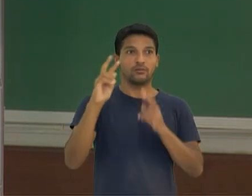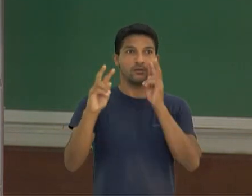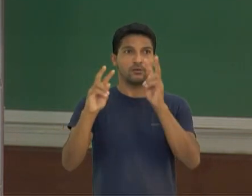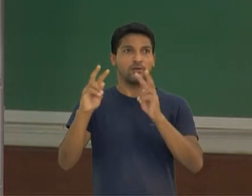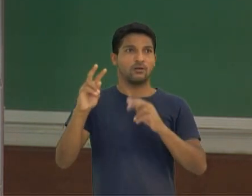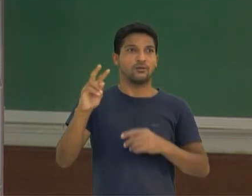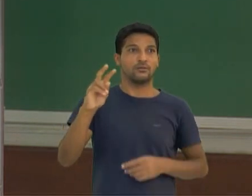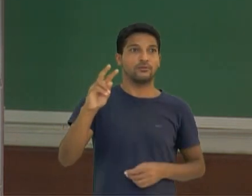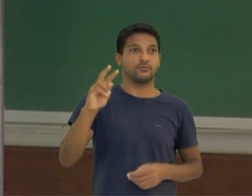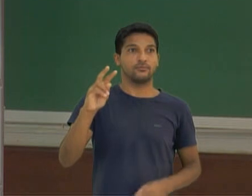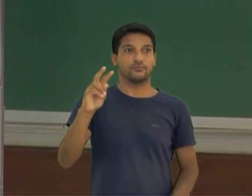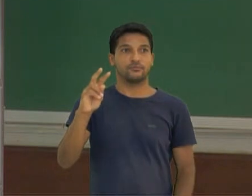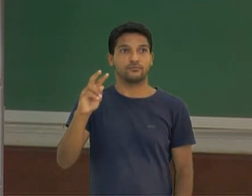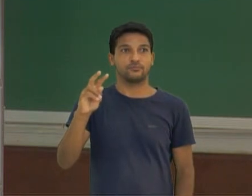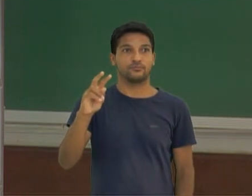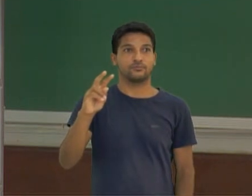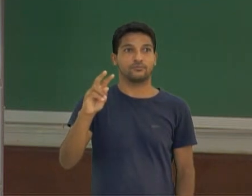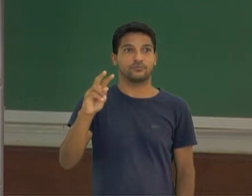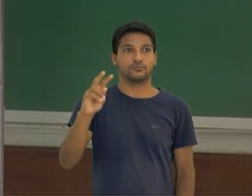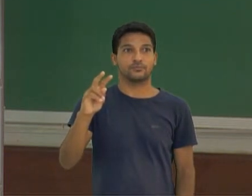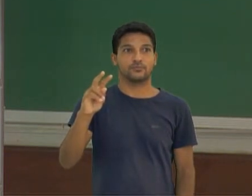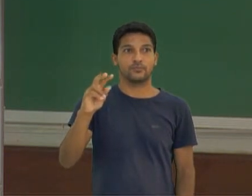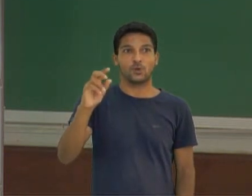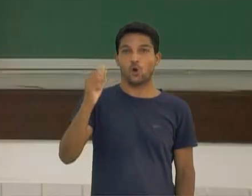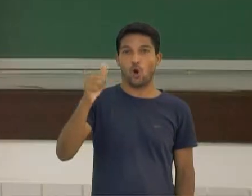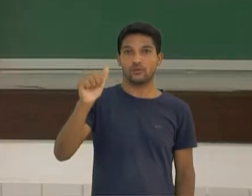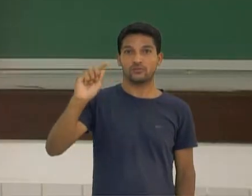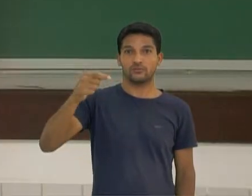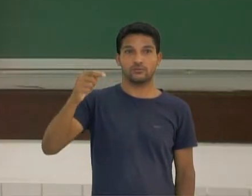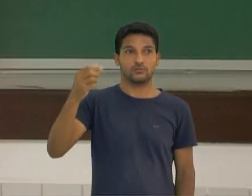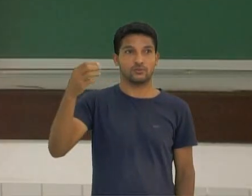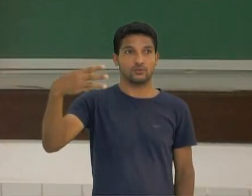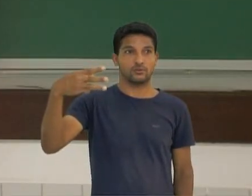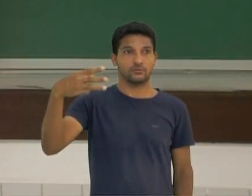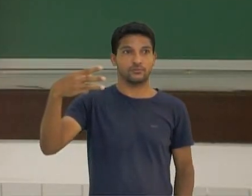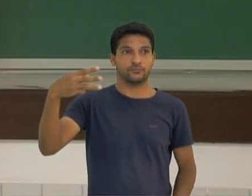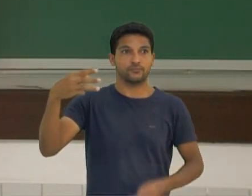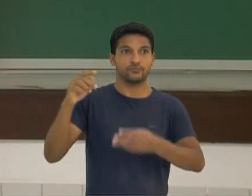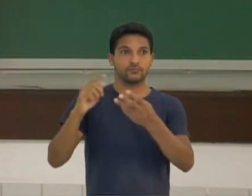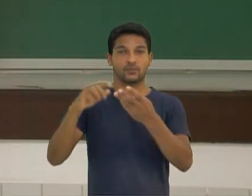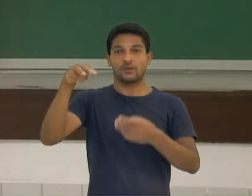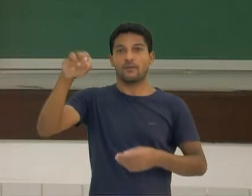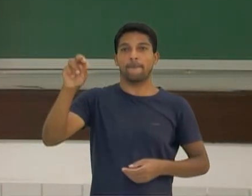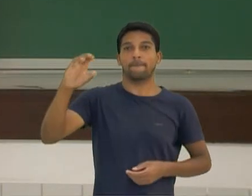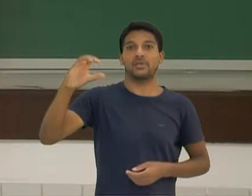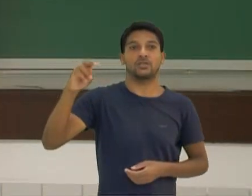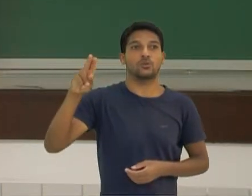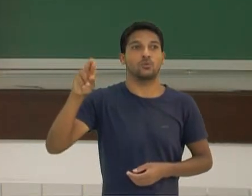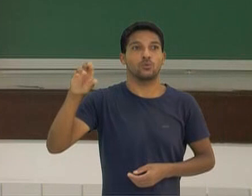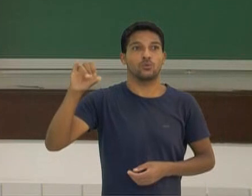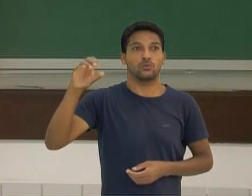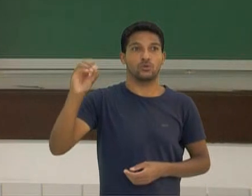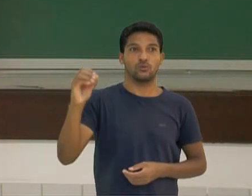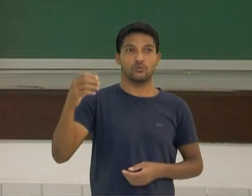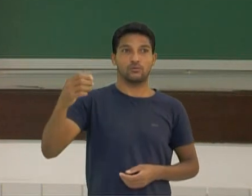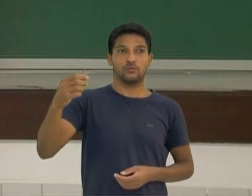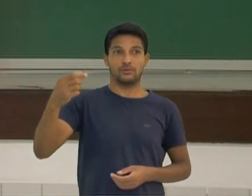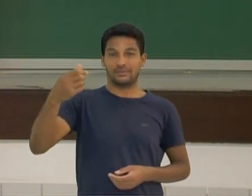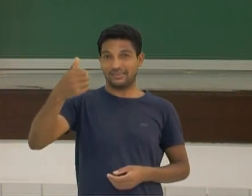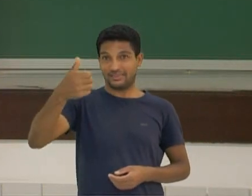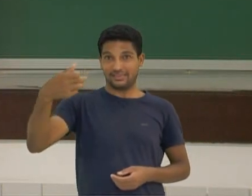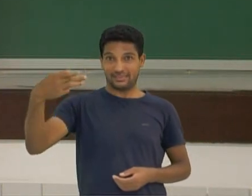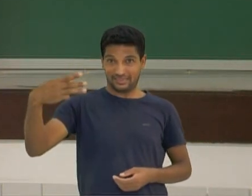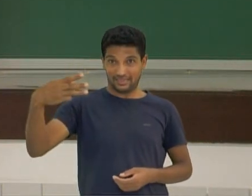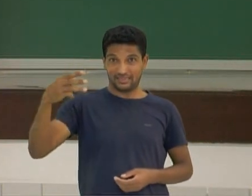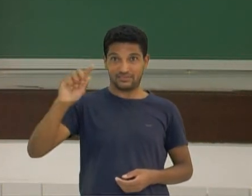em gramas por centímetros cúbicos, porque você está dividindo a massa pelo volume,